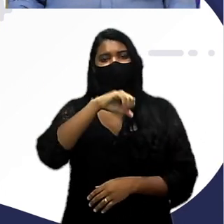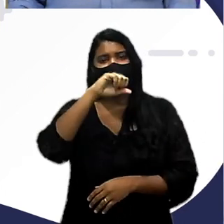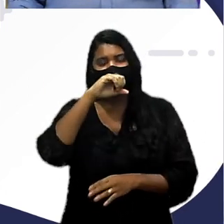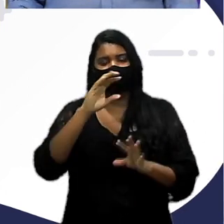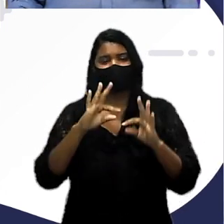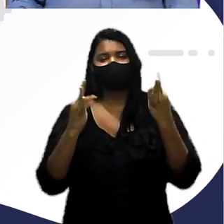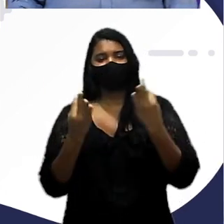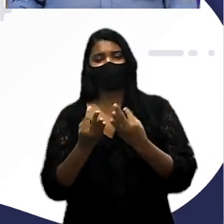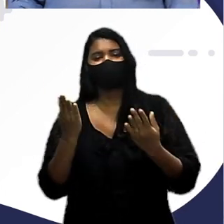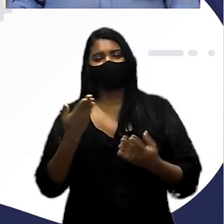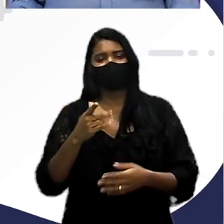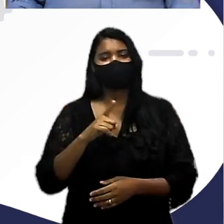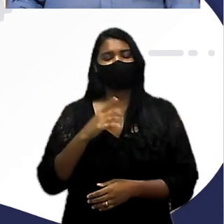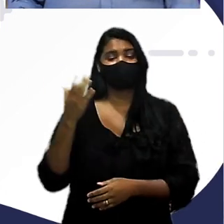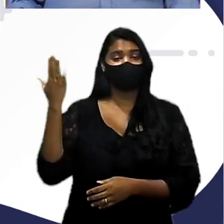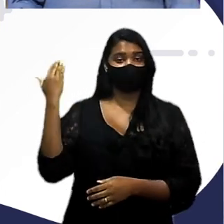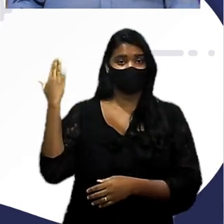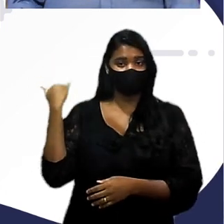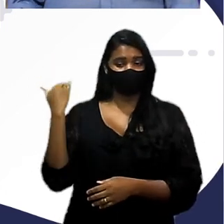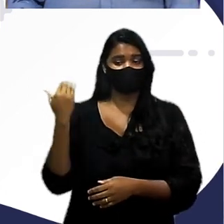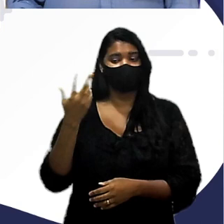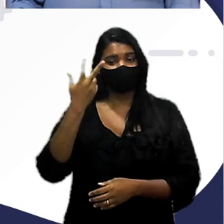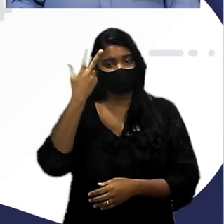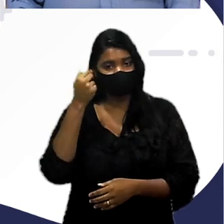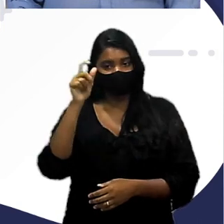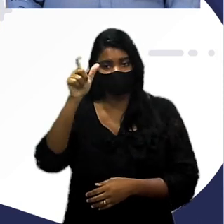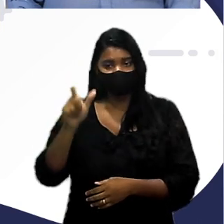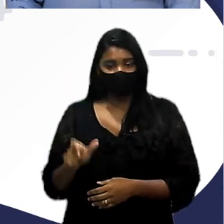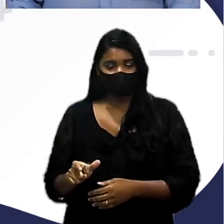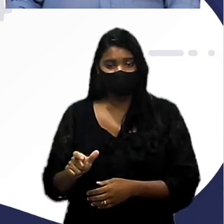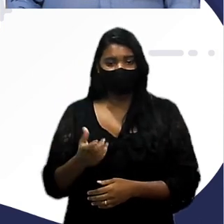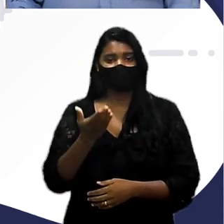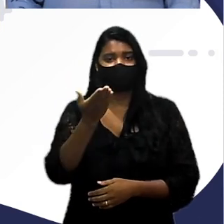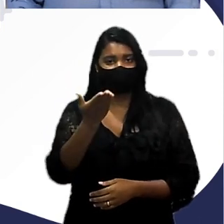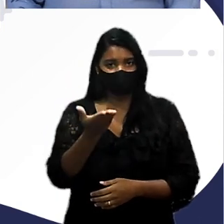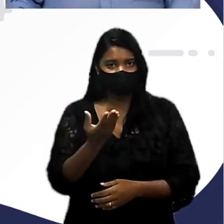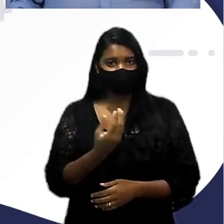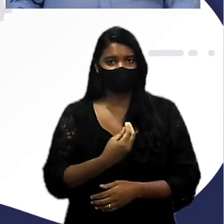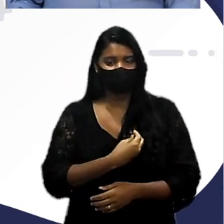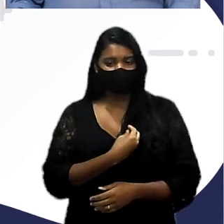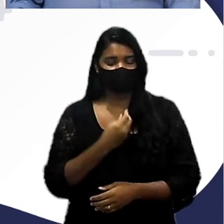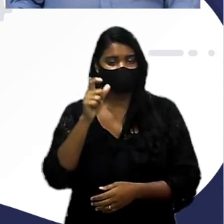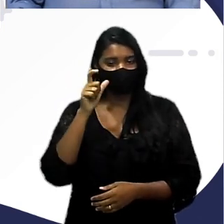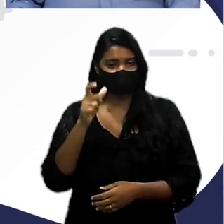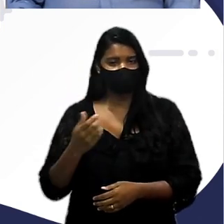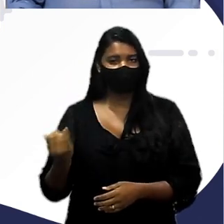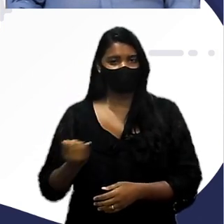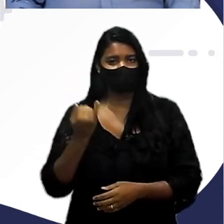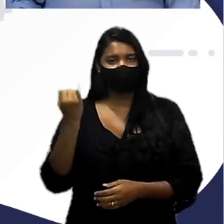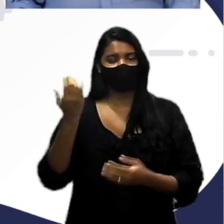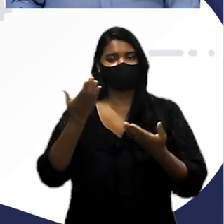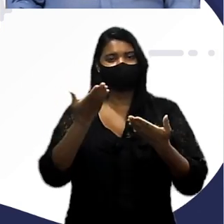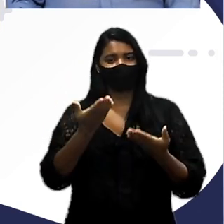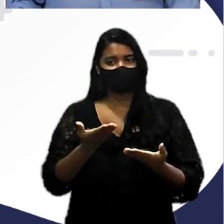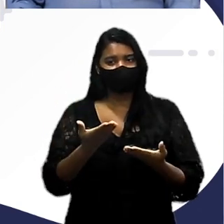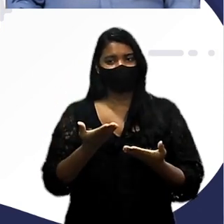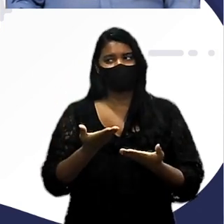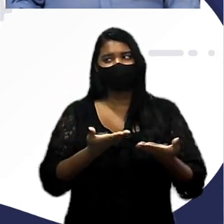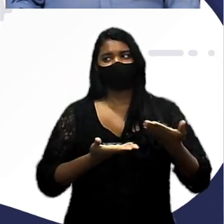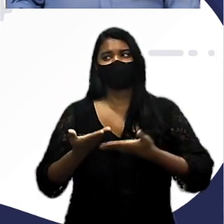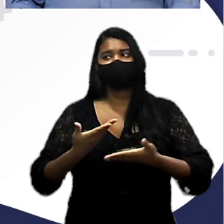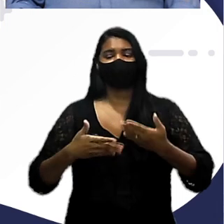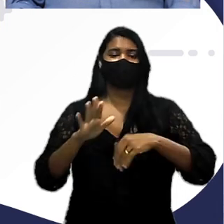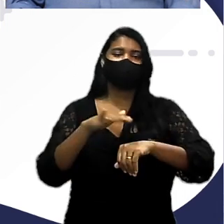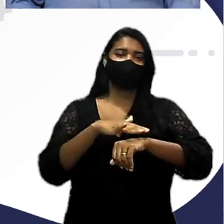acho que não seria, né? Seria até interessante se vocês tivessem uma conversa com